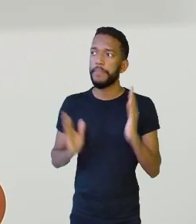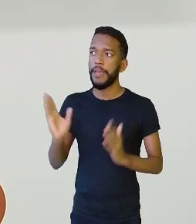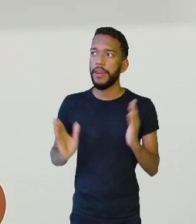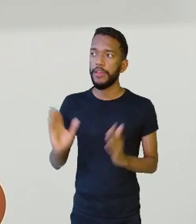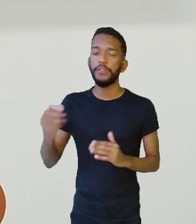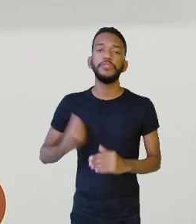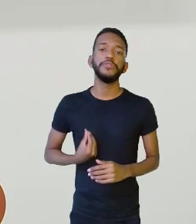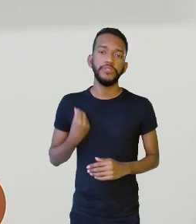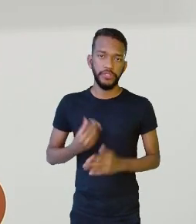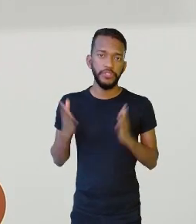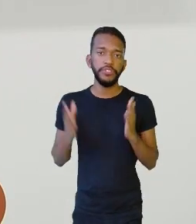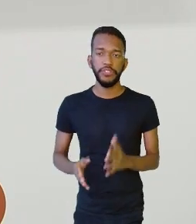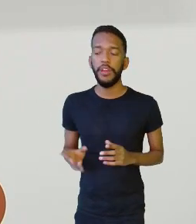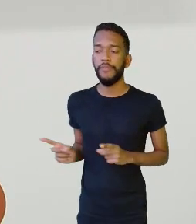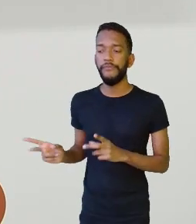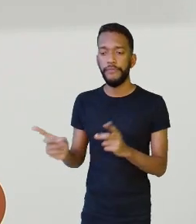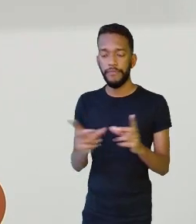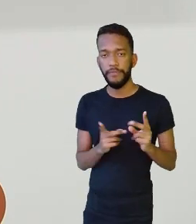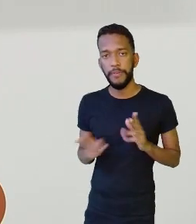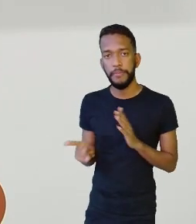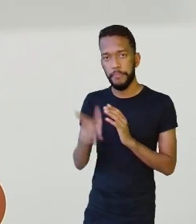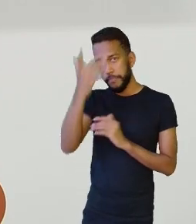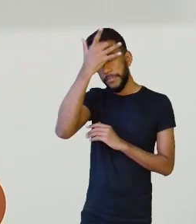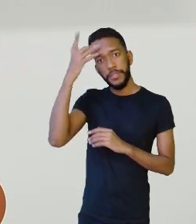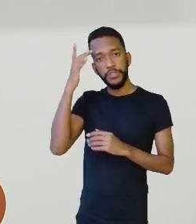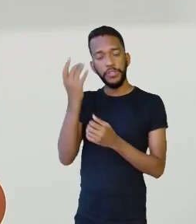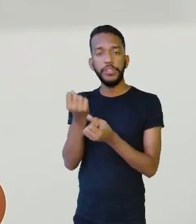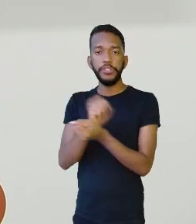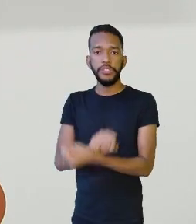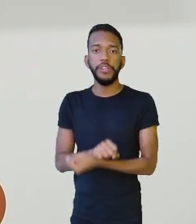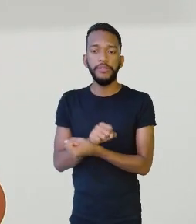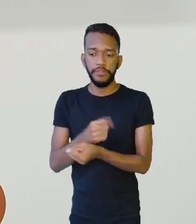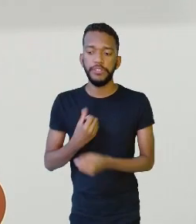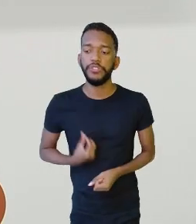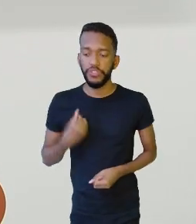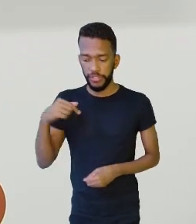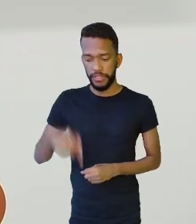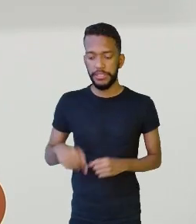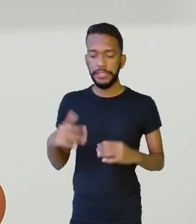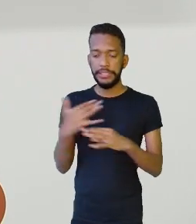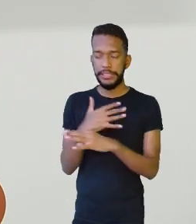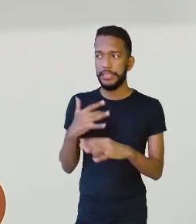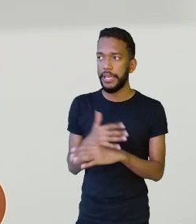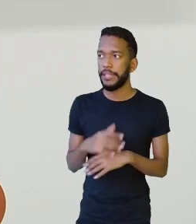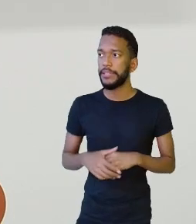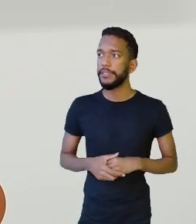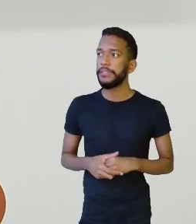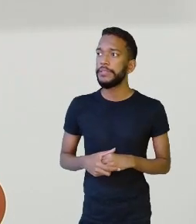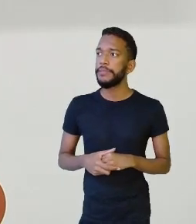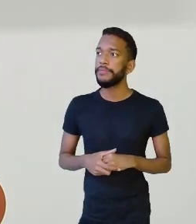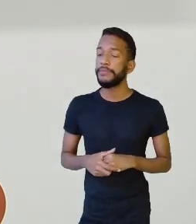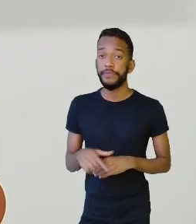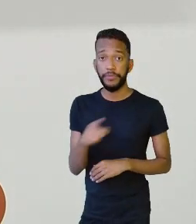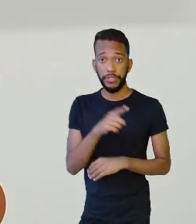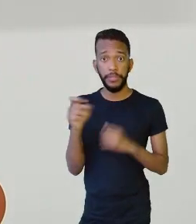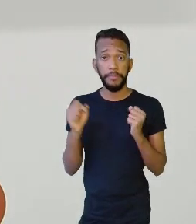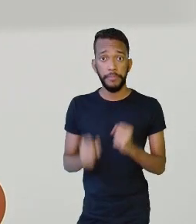em que existia o comércio de escravizados aqui na nossa cidade. Então você pode